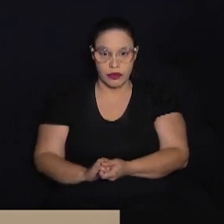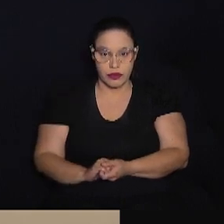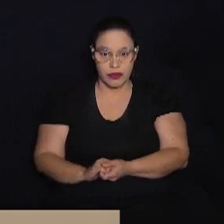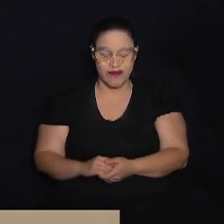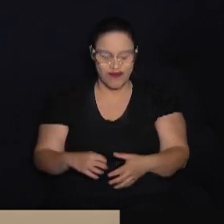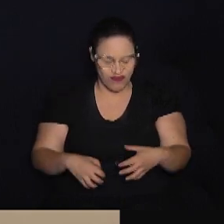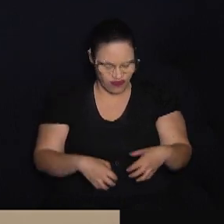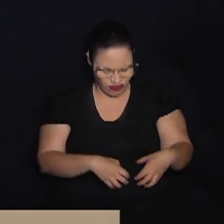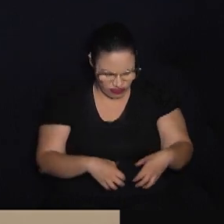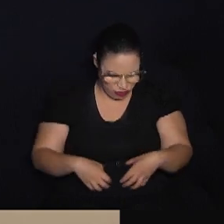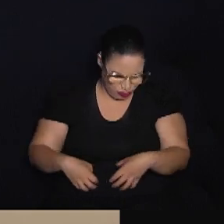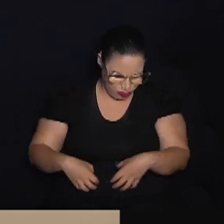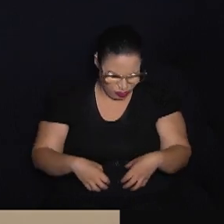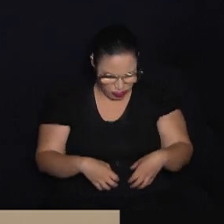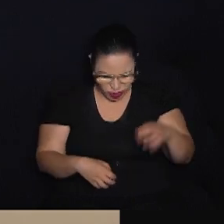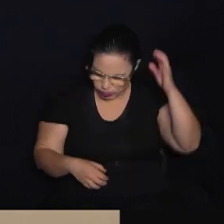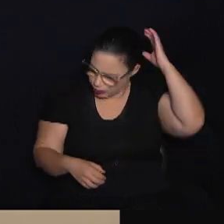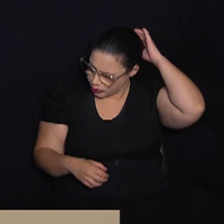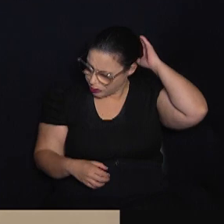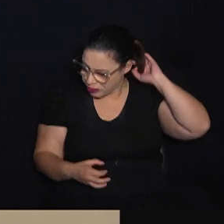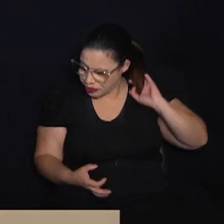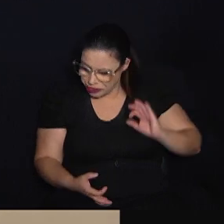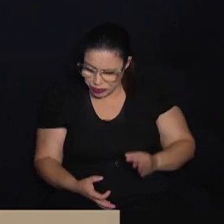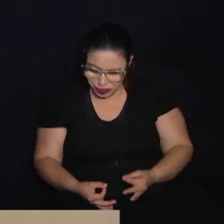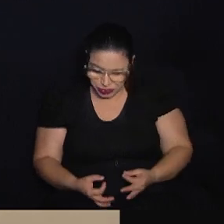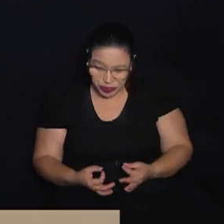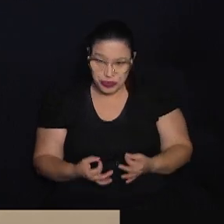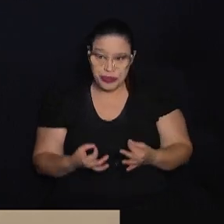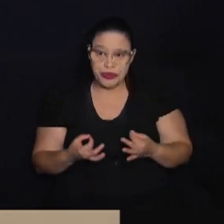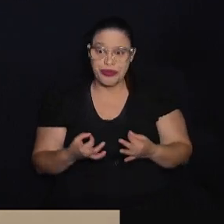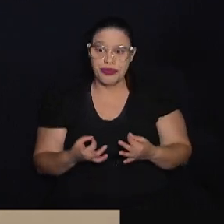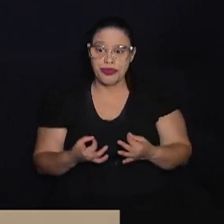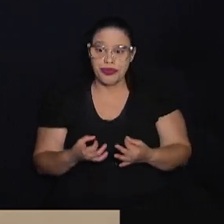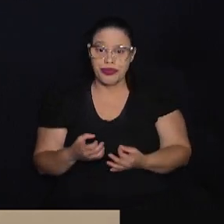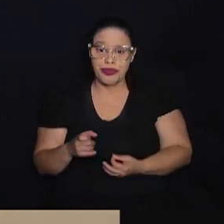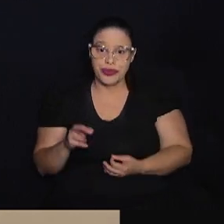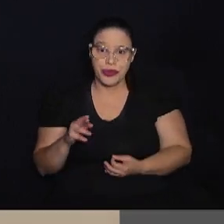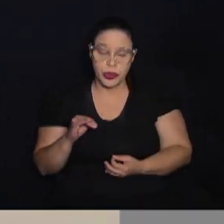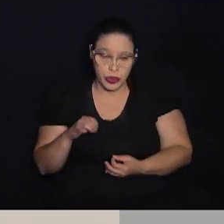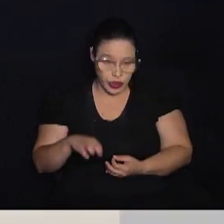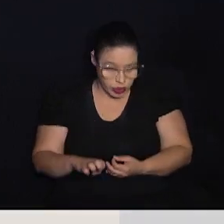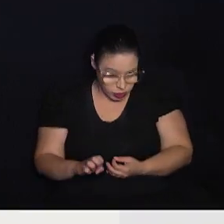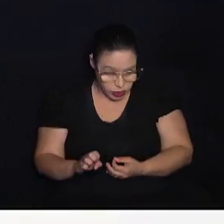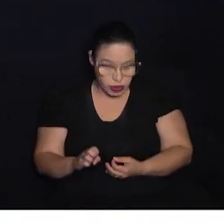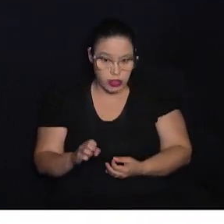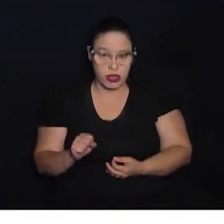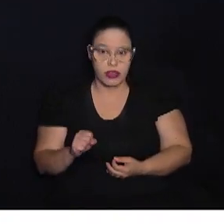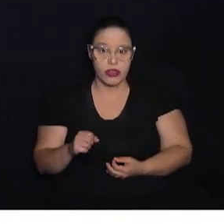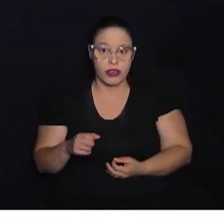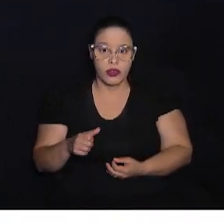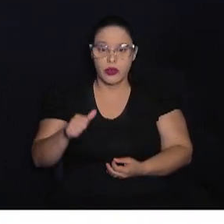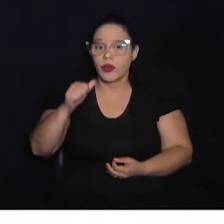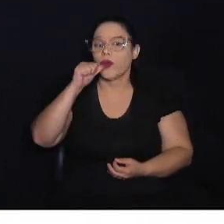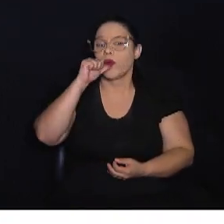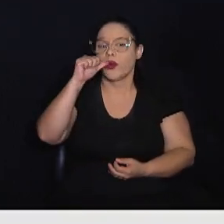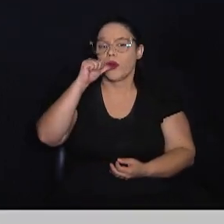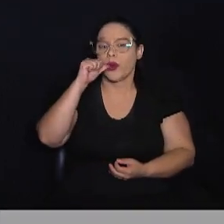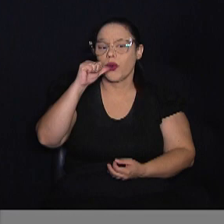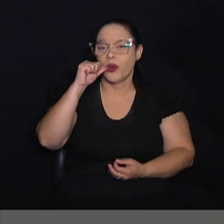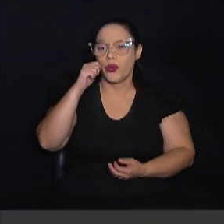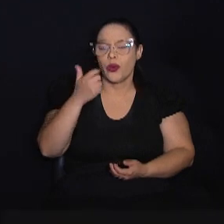irritando a mucosa da bexiga e causar o câncer, dentre elas os corantes, novamente, aqueles sucos